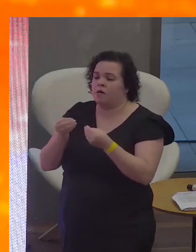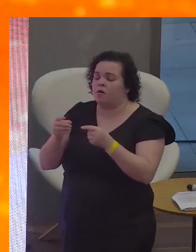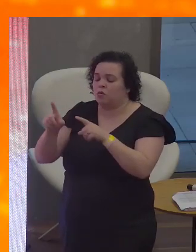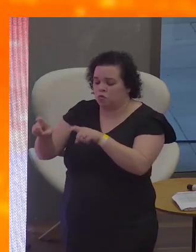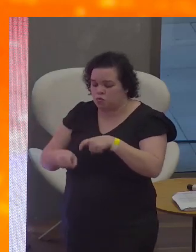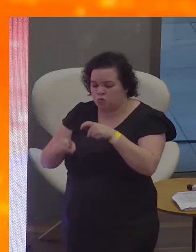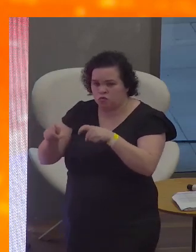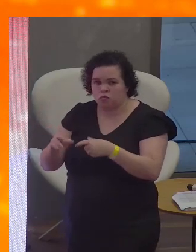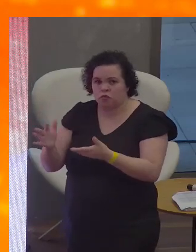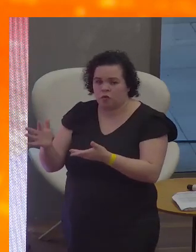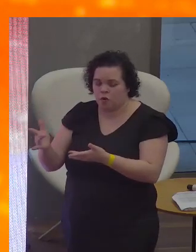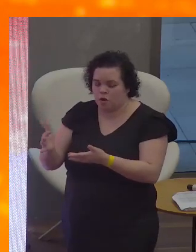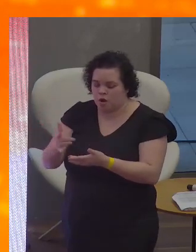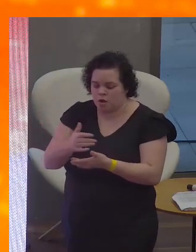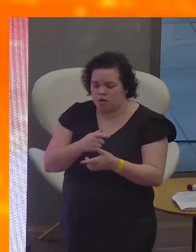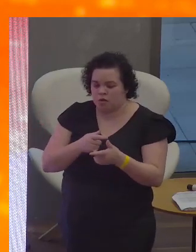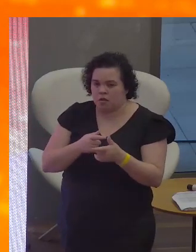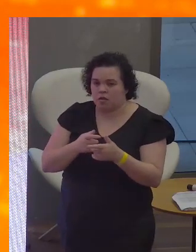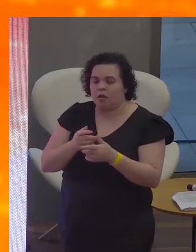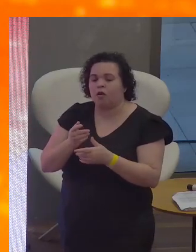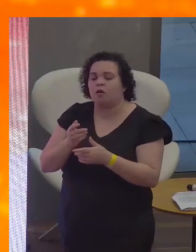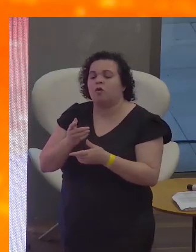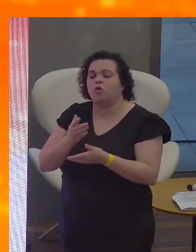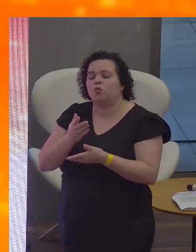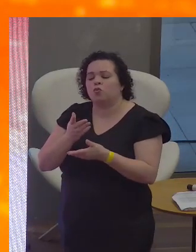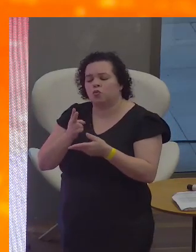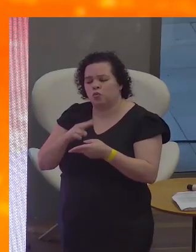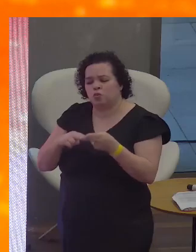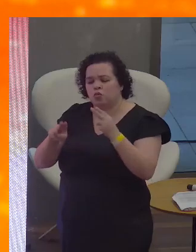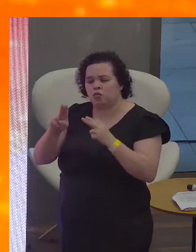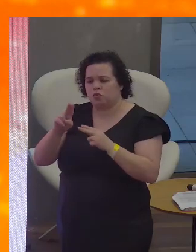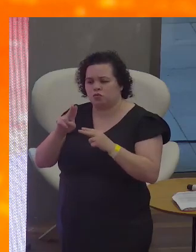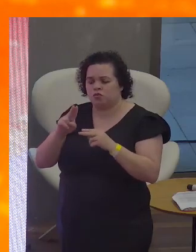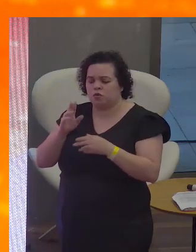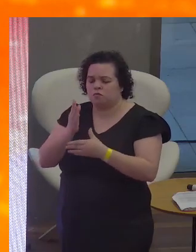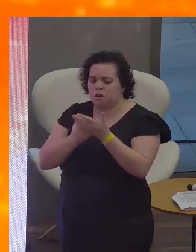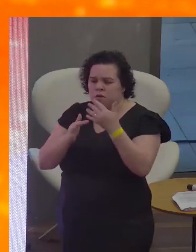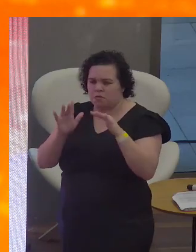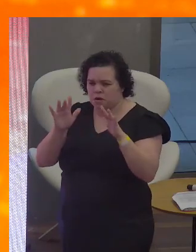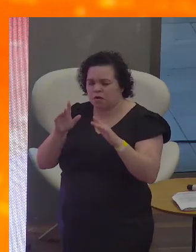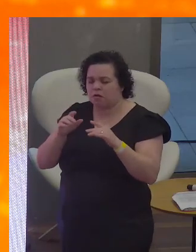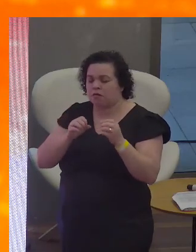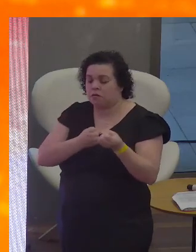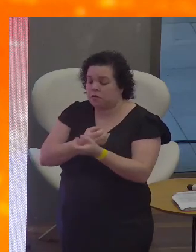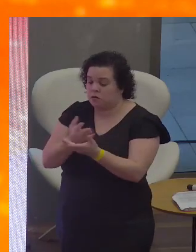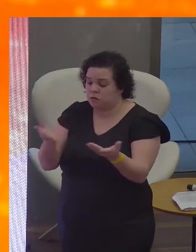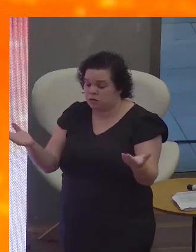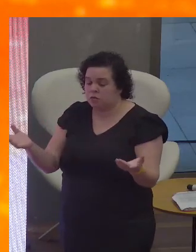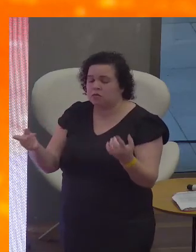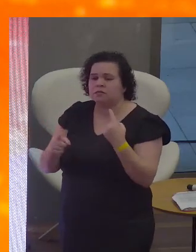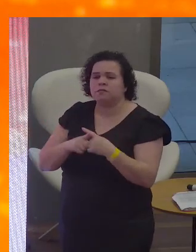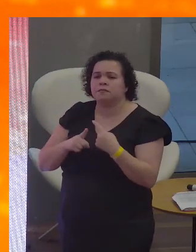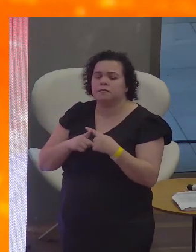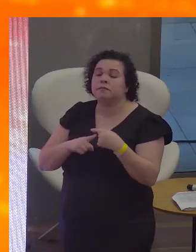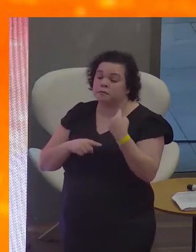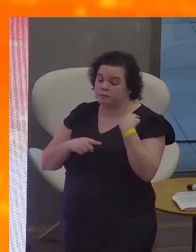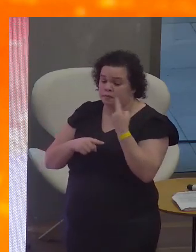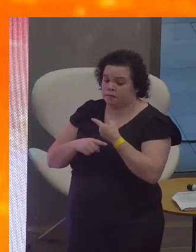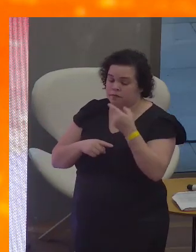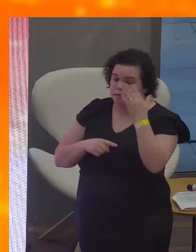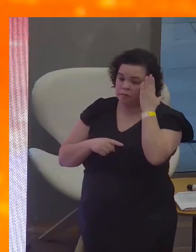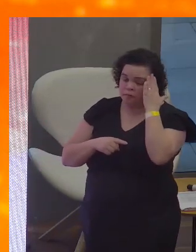cultivo, colheita, manuseio, processamento, rotulagem, embalagem e distribuição. Por que isso? A gente sabe,